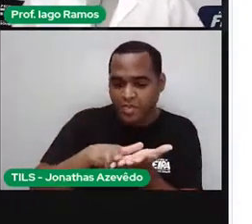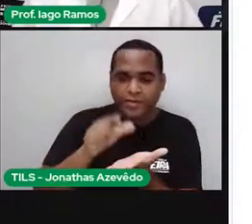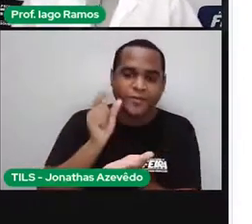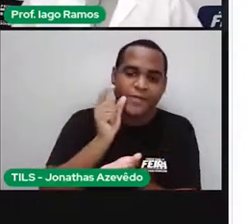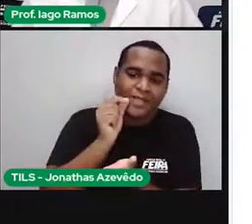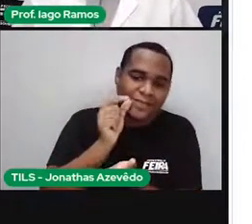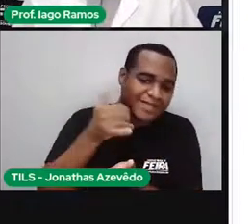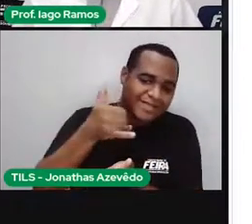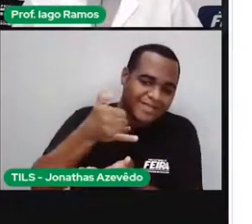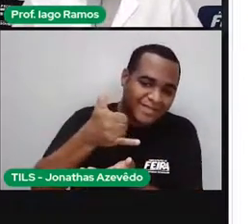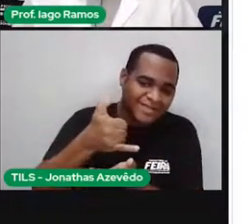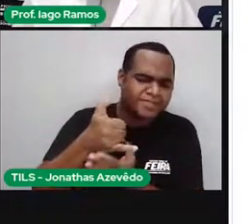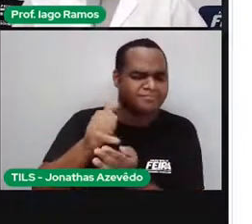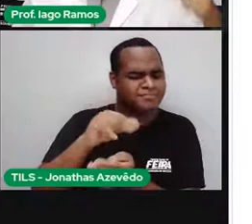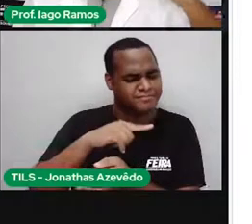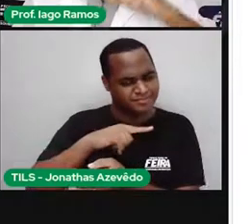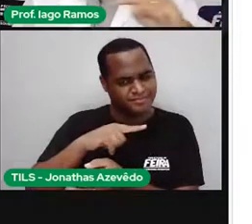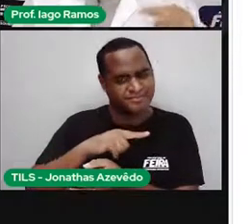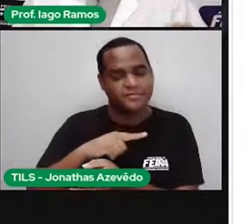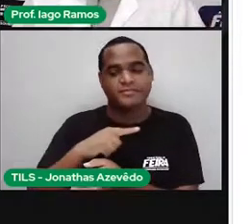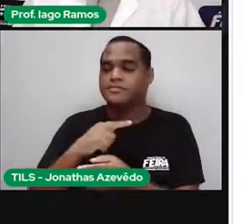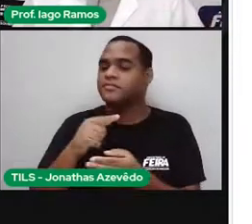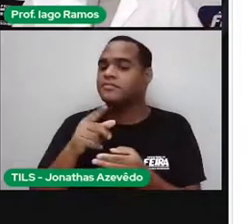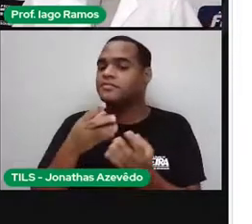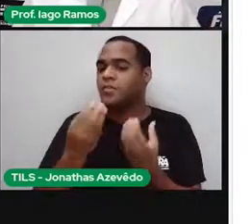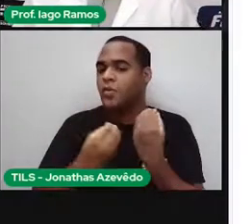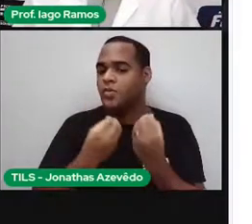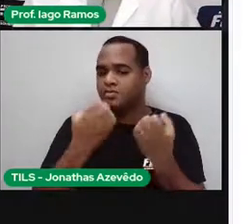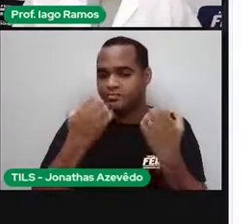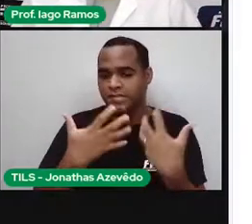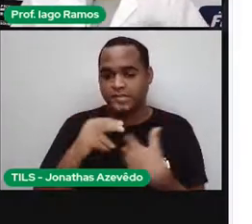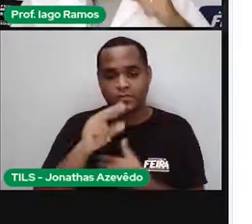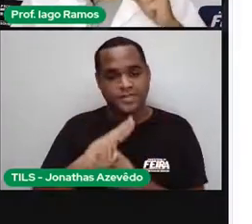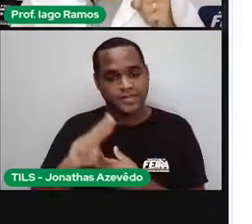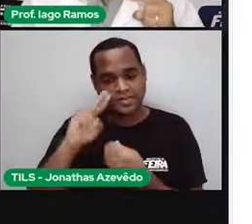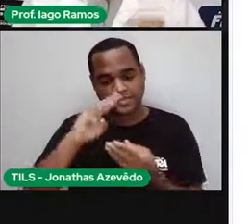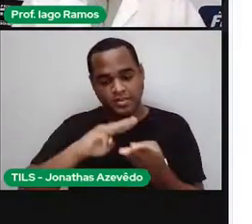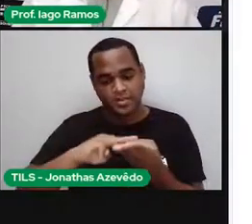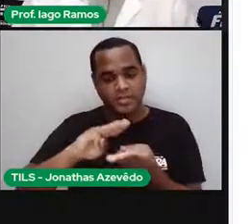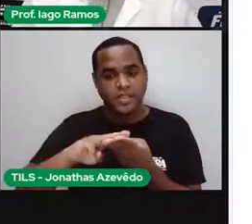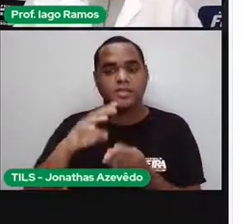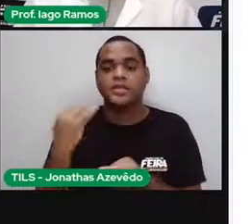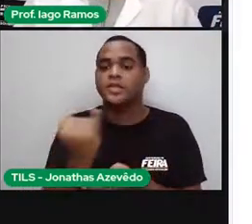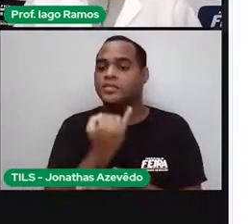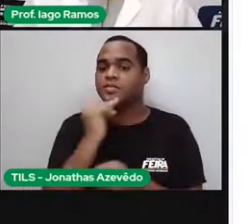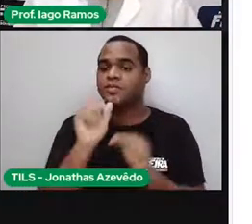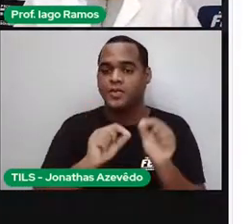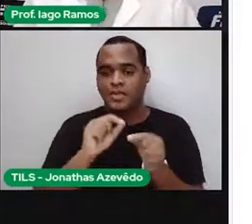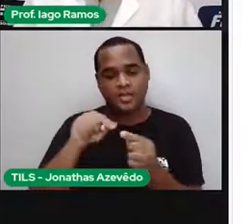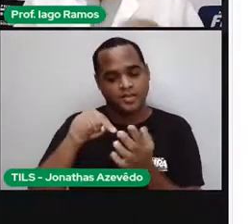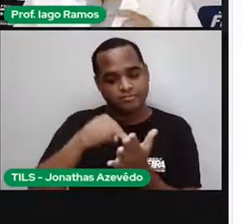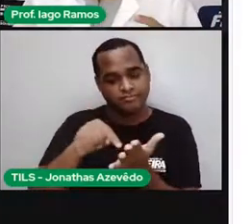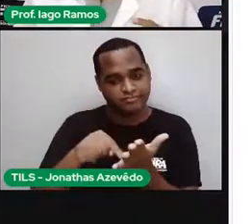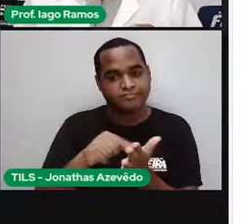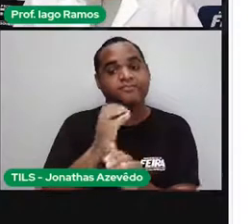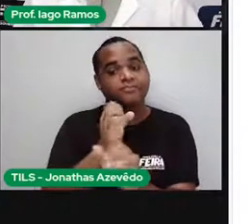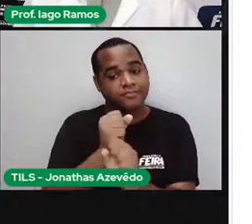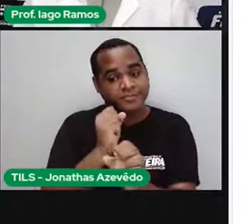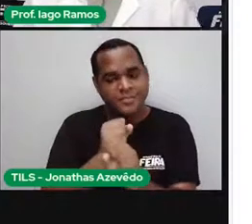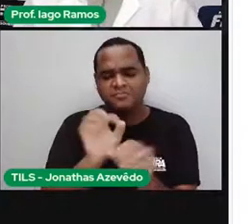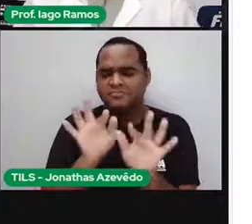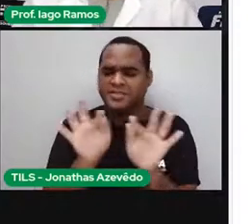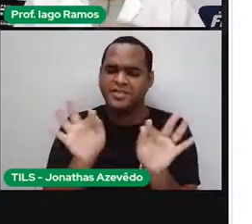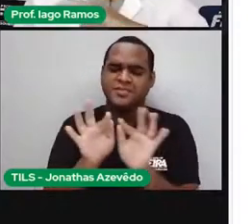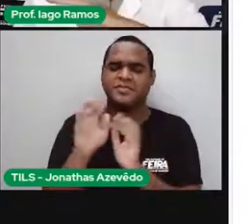uma caneta um lápis e como a gente vai usar matemática é importante também uma calculadora pode ser uma